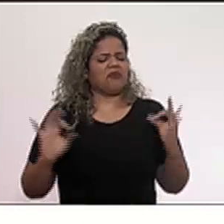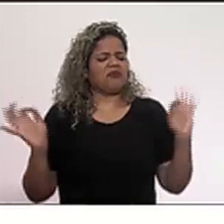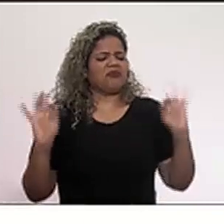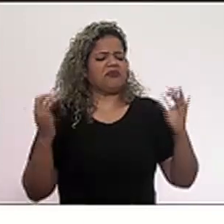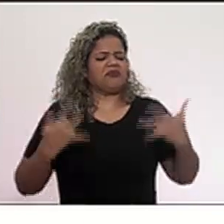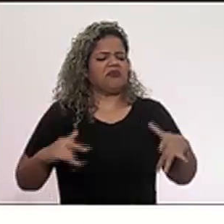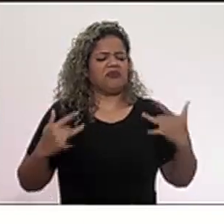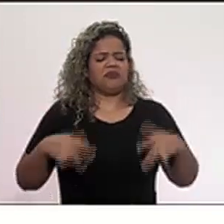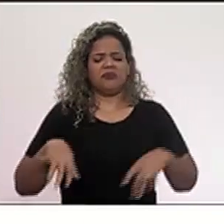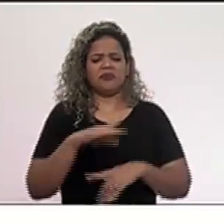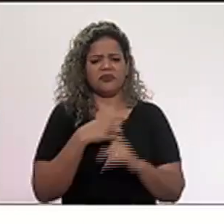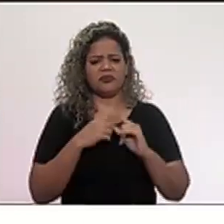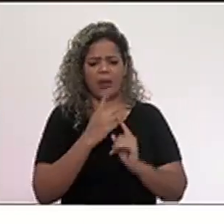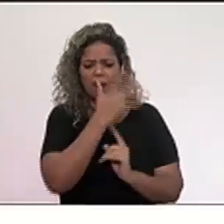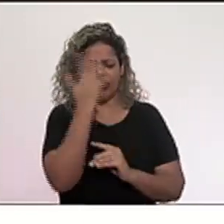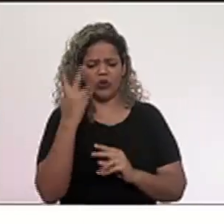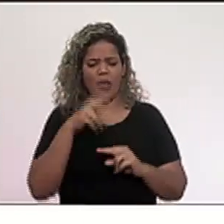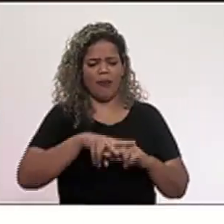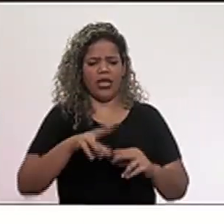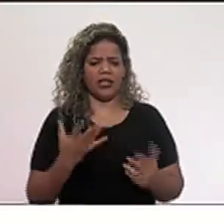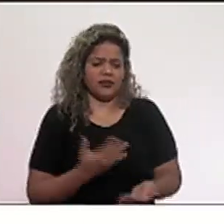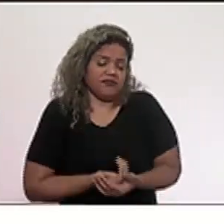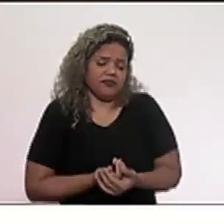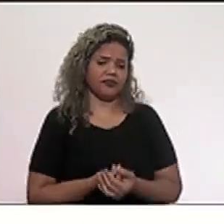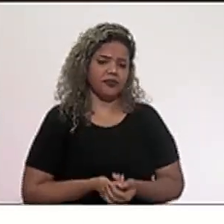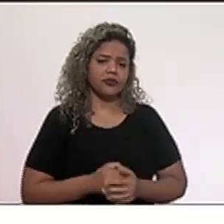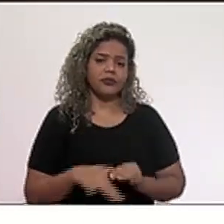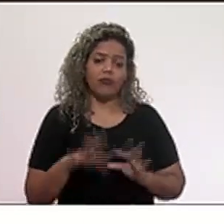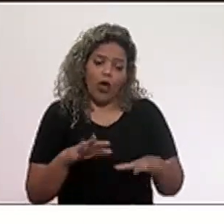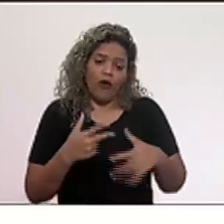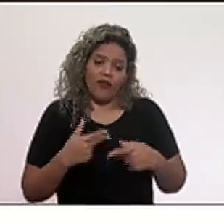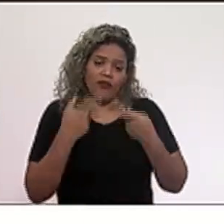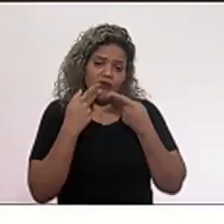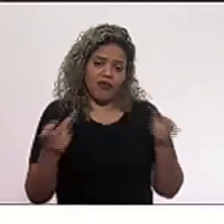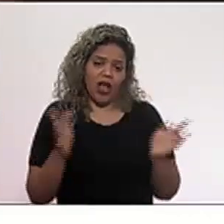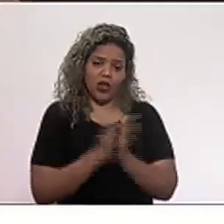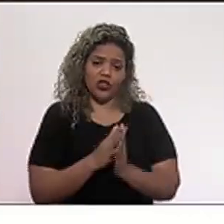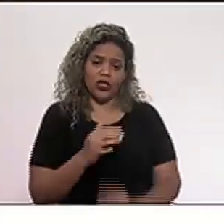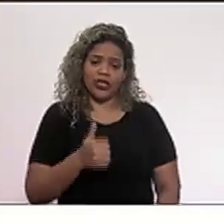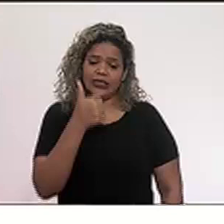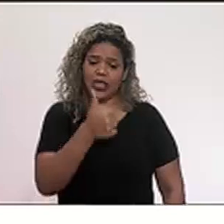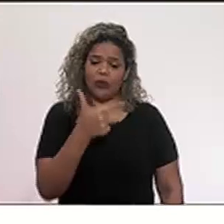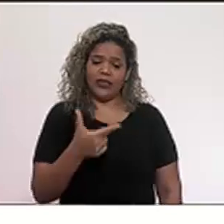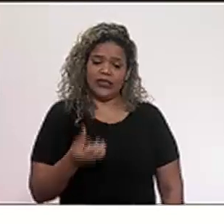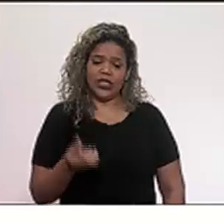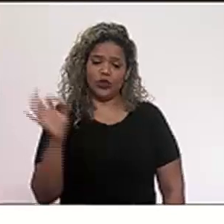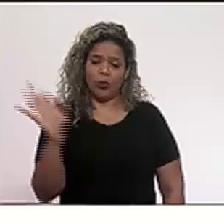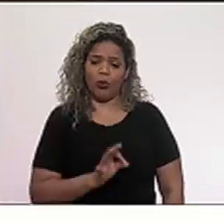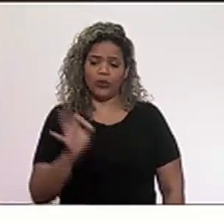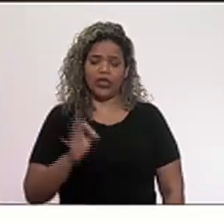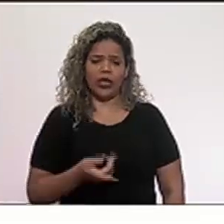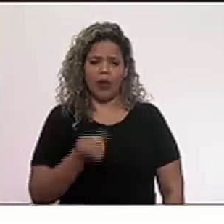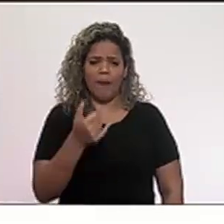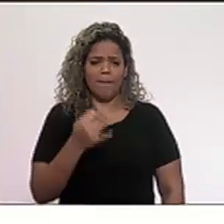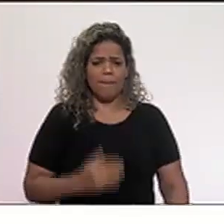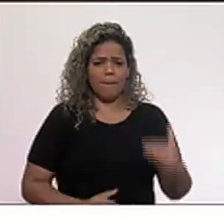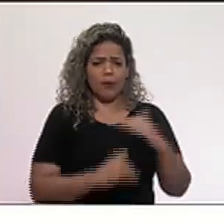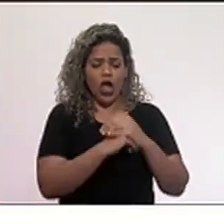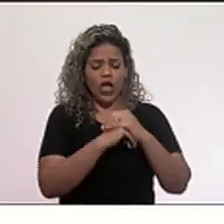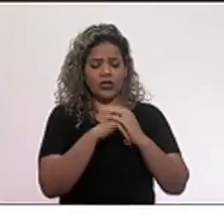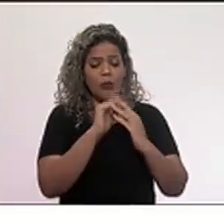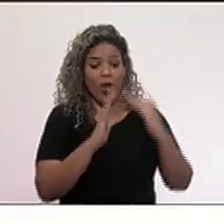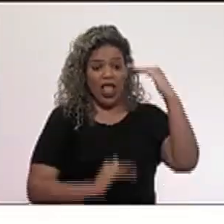a esses indivíduos que ali estão. E aqui falo com apenas 126%, muito próximo ao